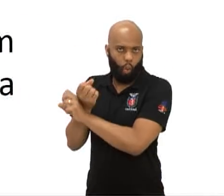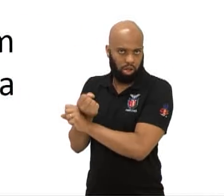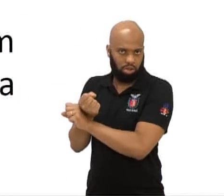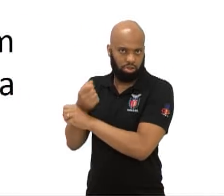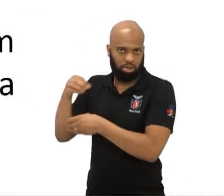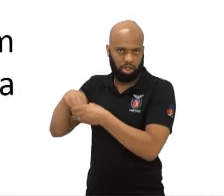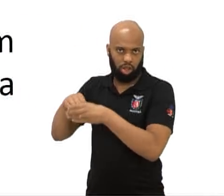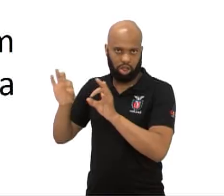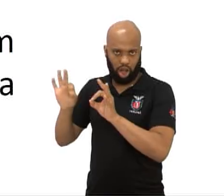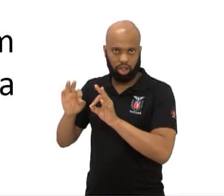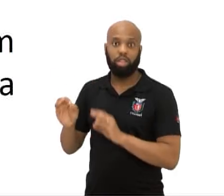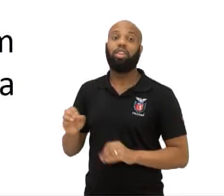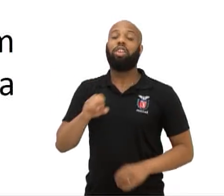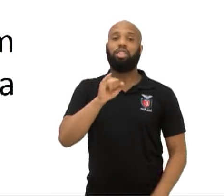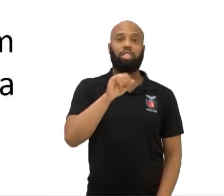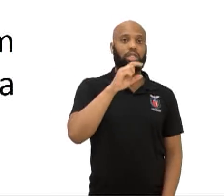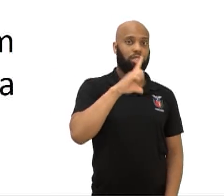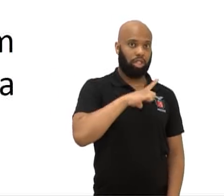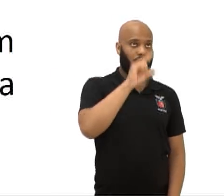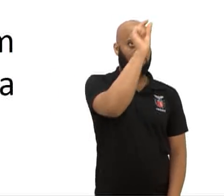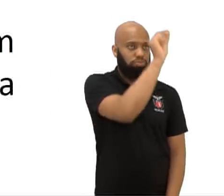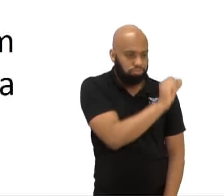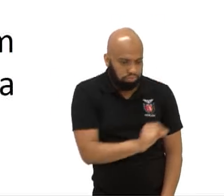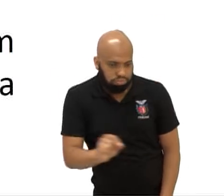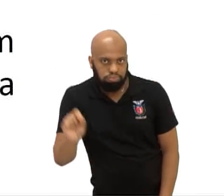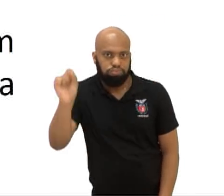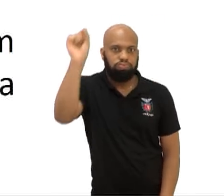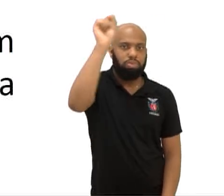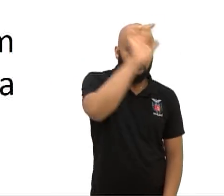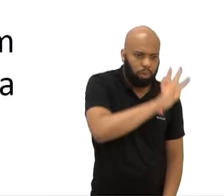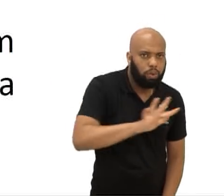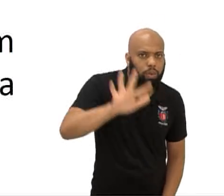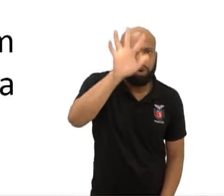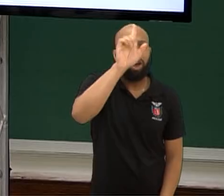central. Vamos pensar assim de uma forma prática.